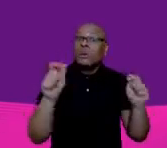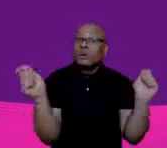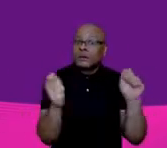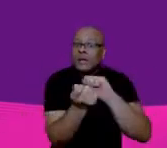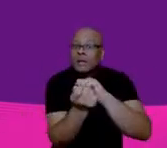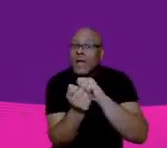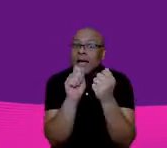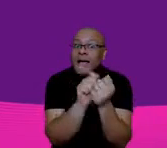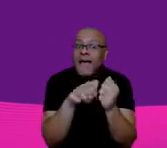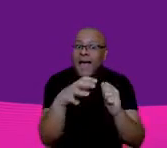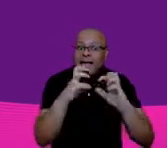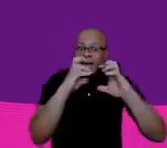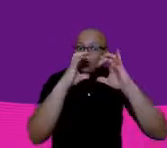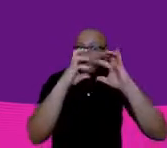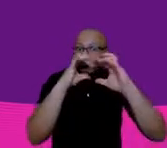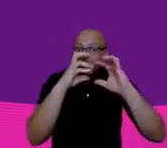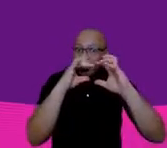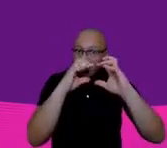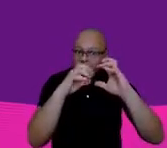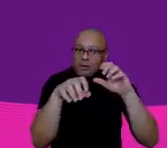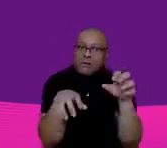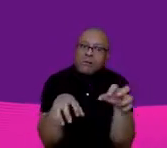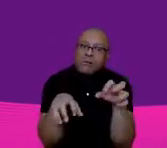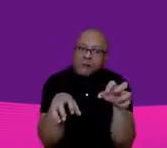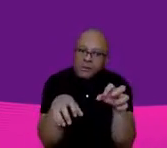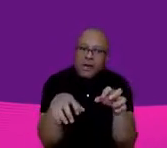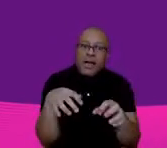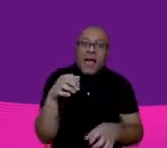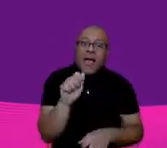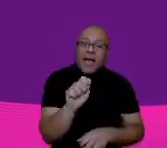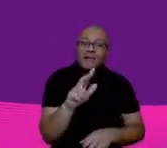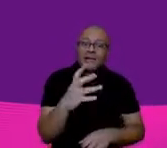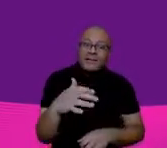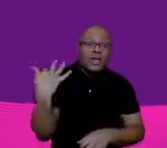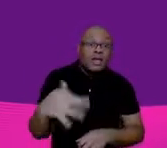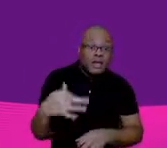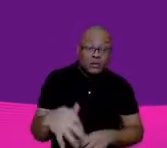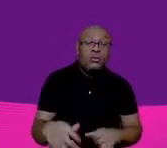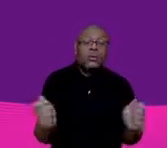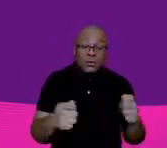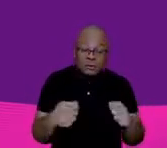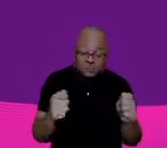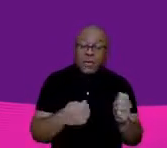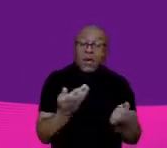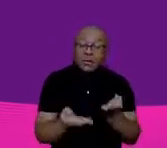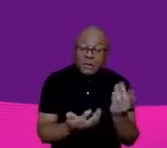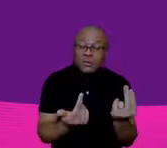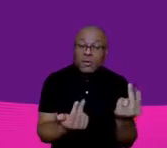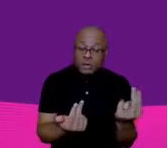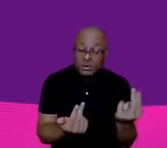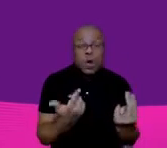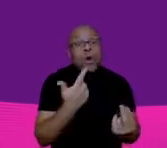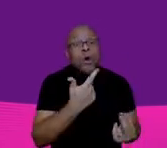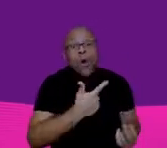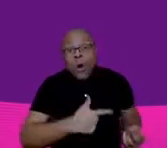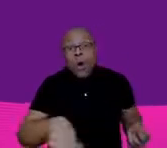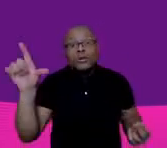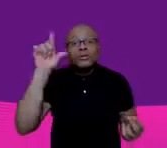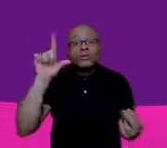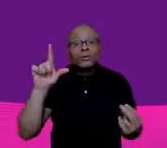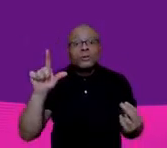como epilepsia, AVC e dor, que se hoje aplica a terapia, e fora da neurologia, indo para o campo da